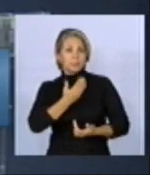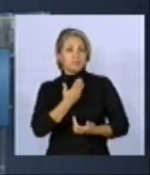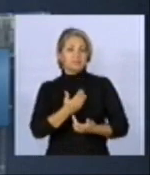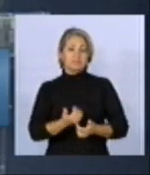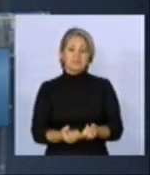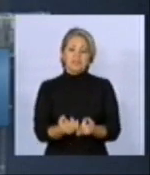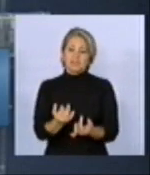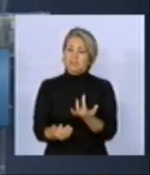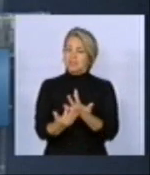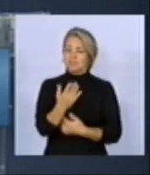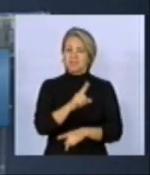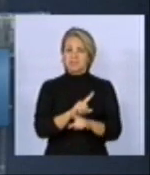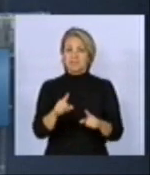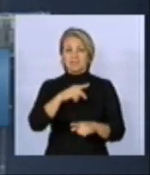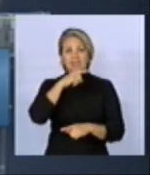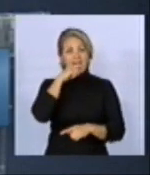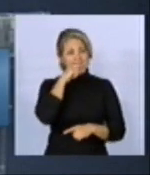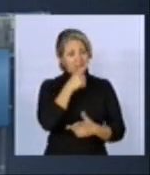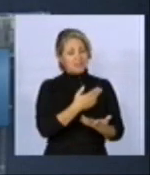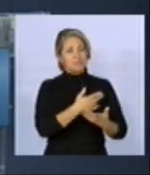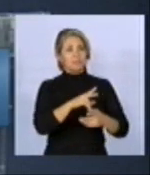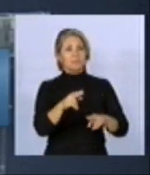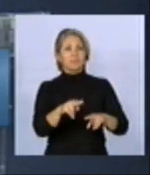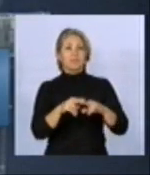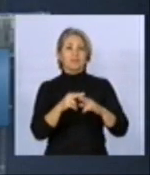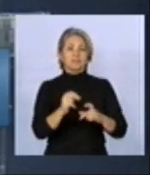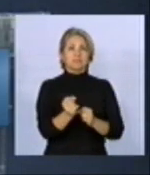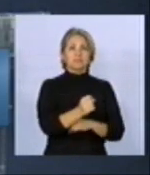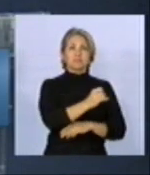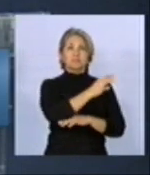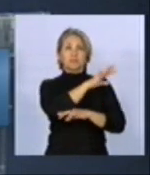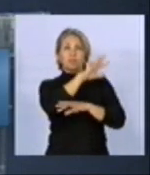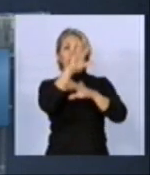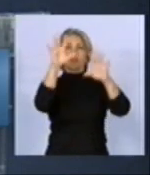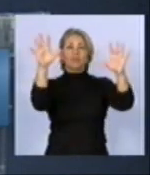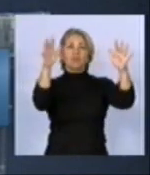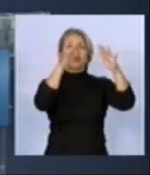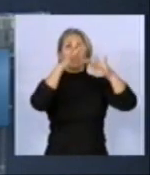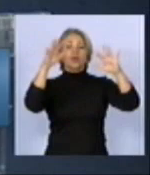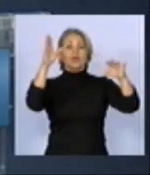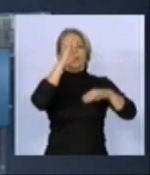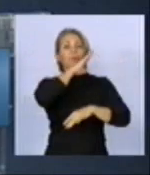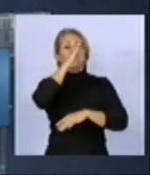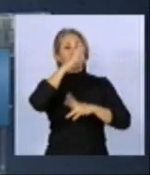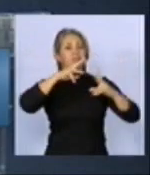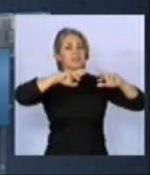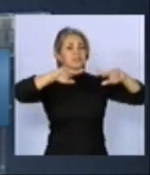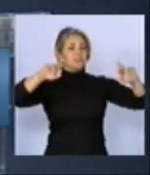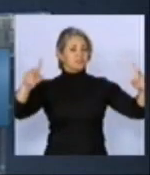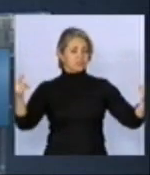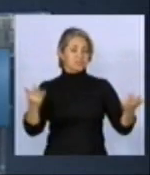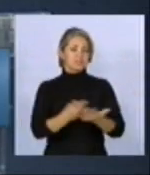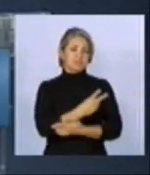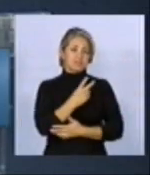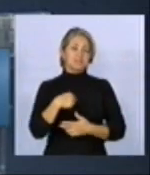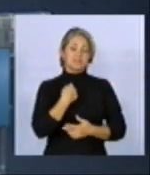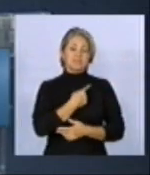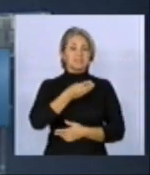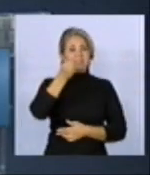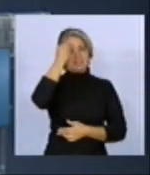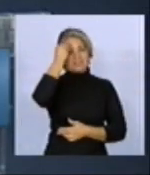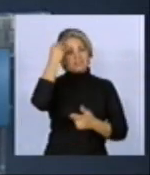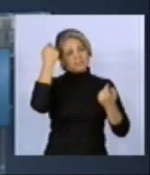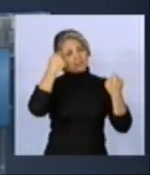cana né Tanto do ponto de vista da emissão de gases da perda da cobertura do solo ou dos problemas com a biodiversidade a gente entende a